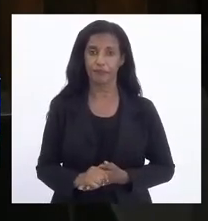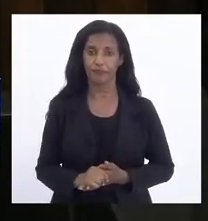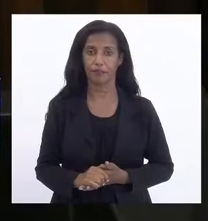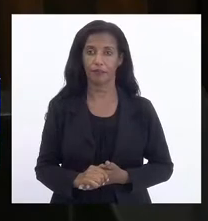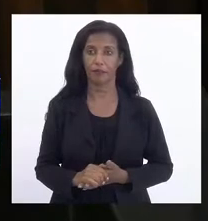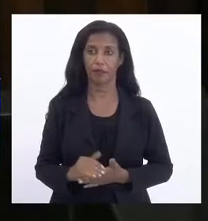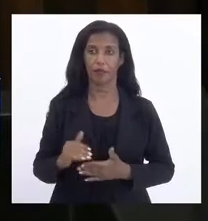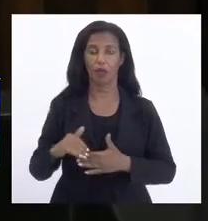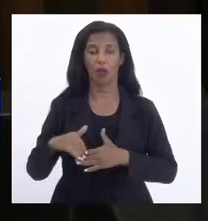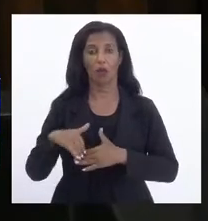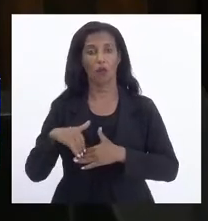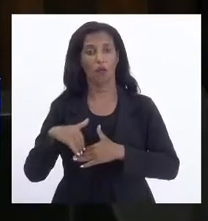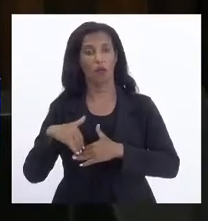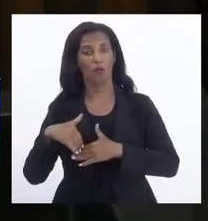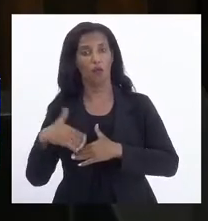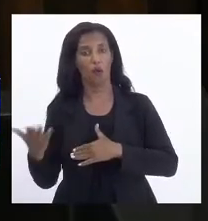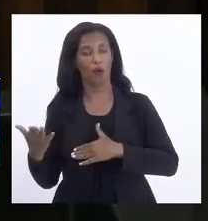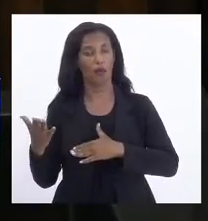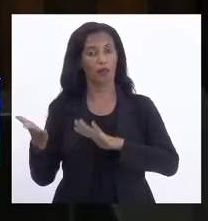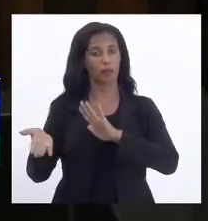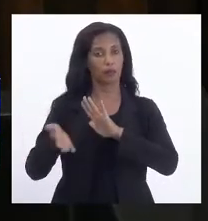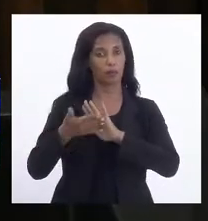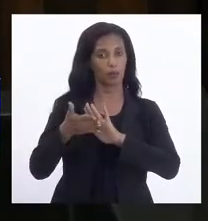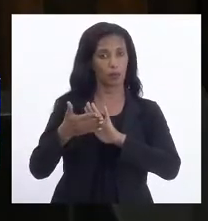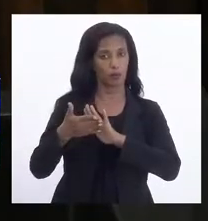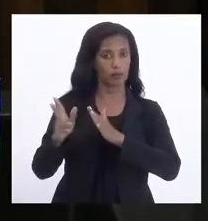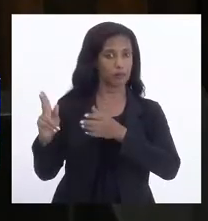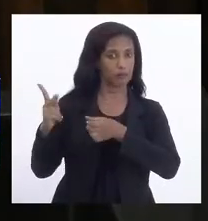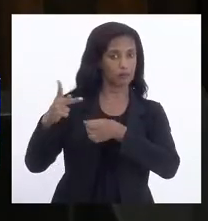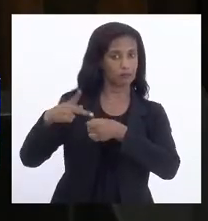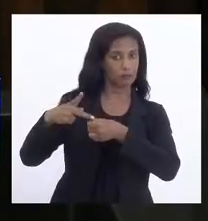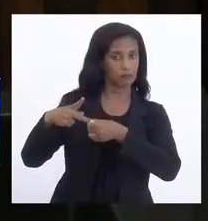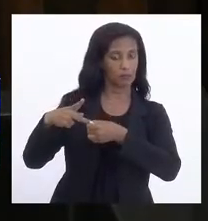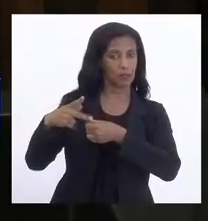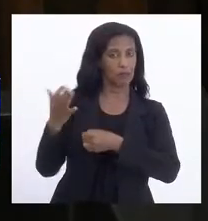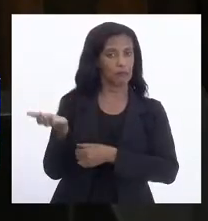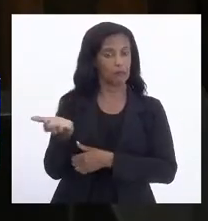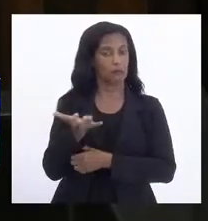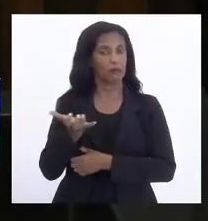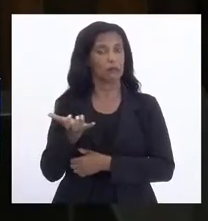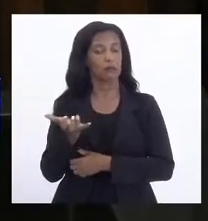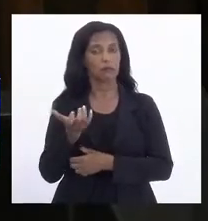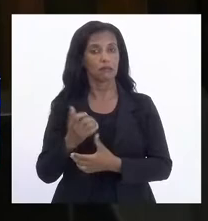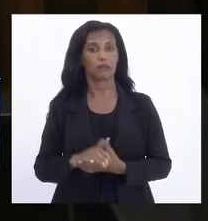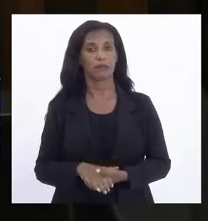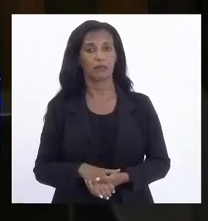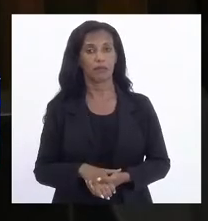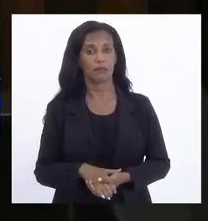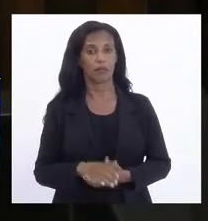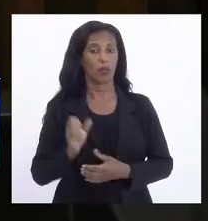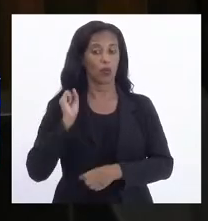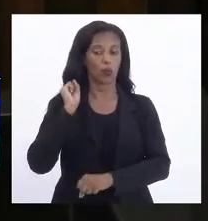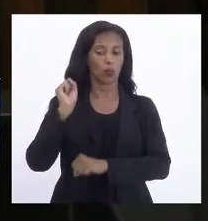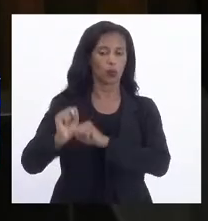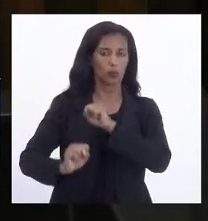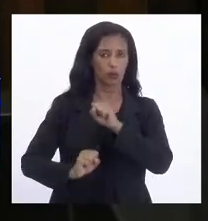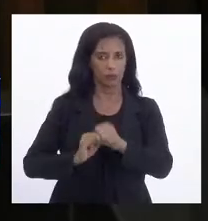fora de propósito da Petrobras pretende, no ano que